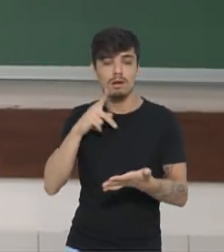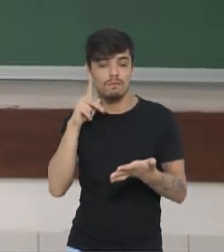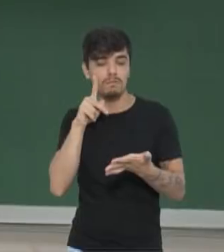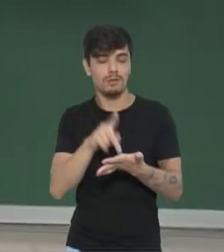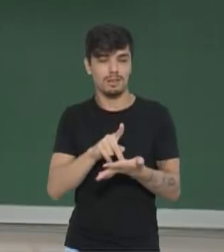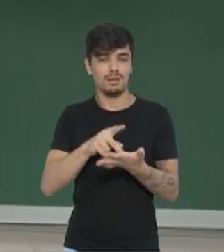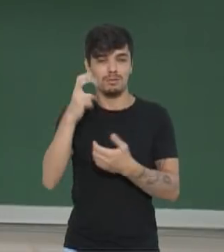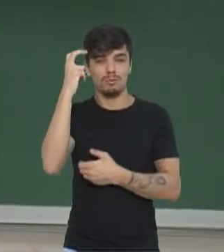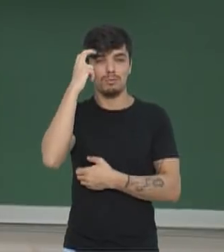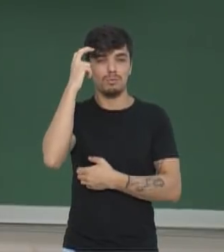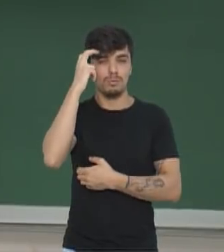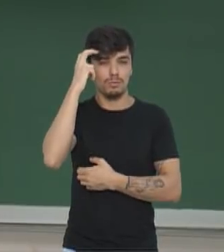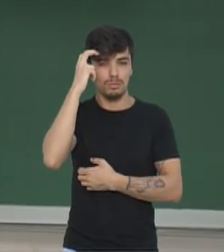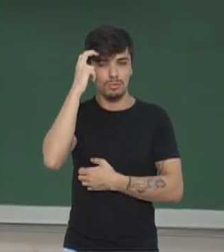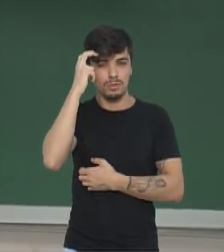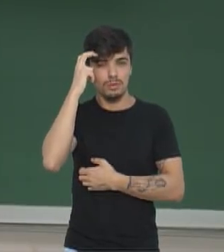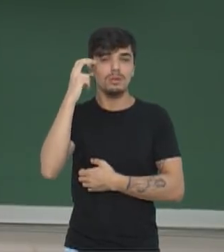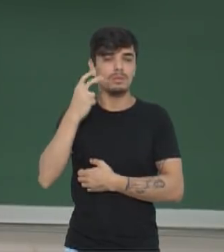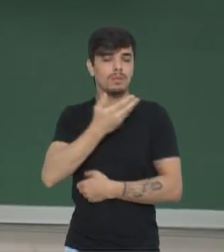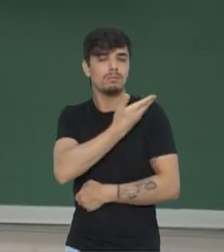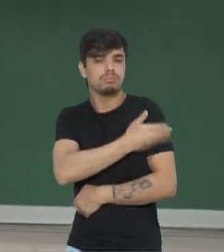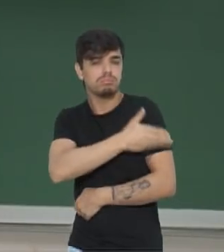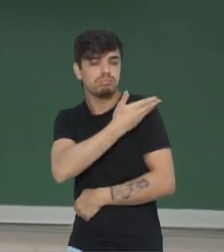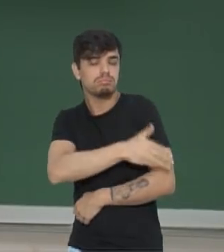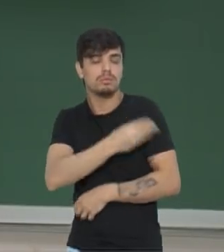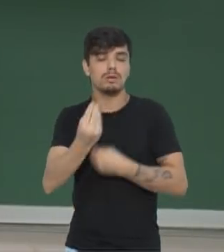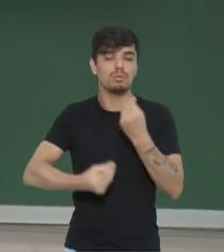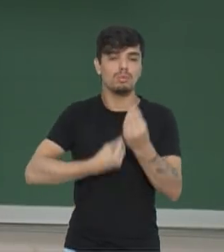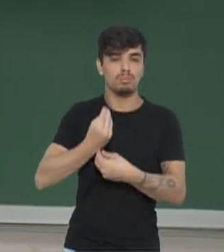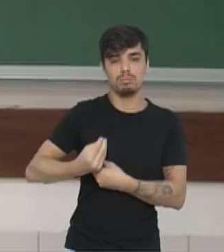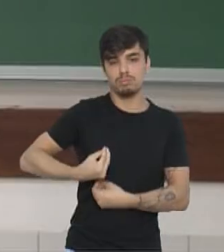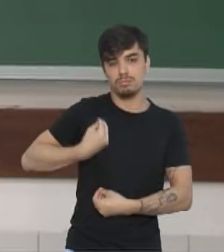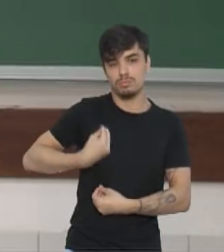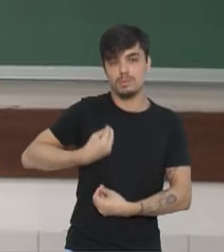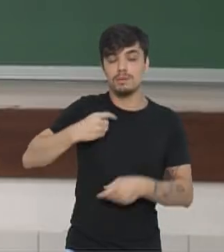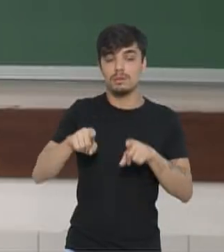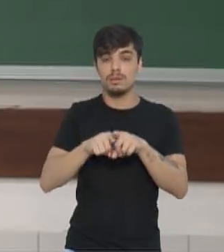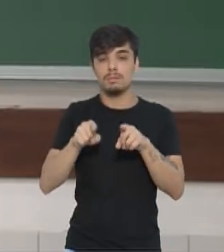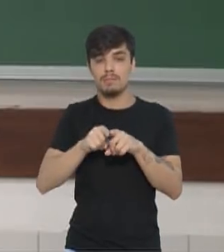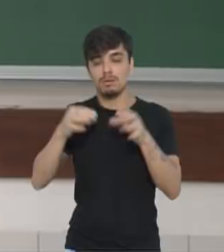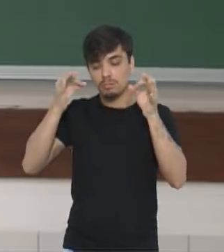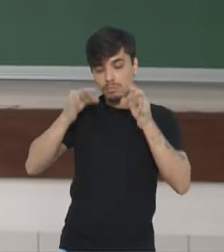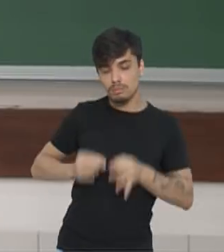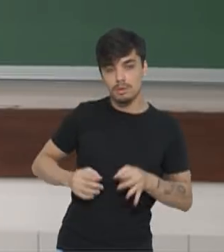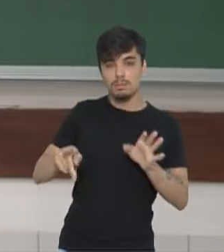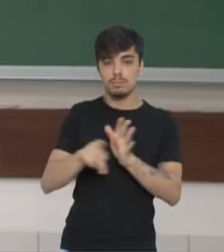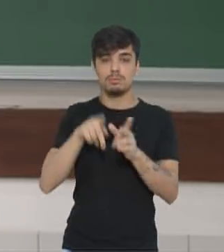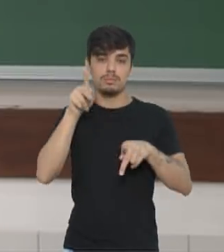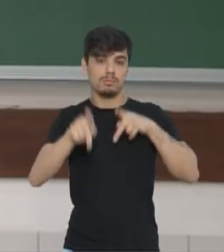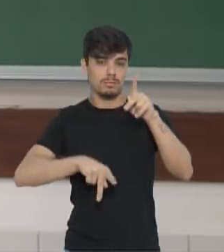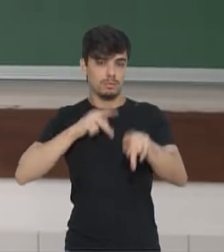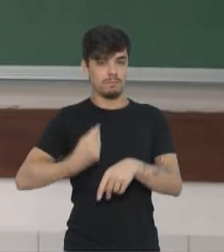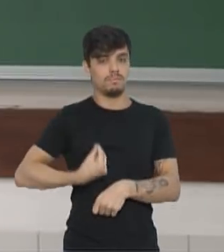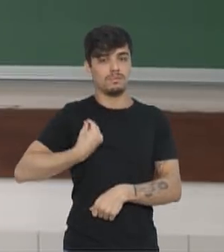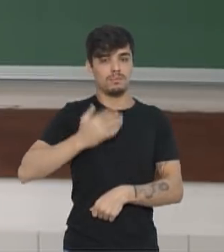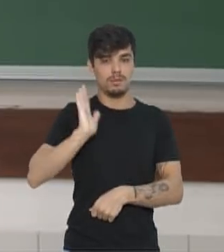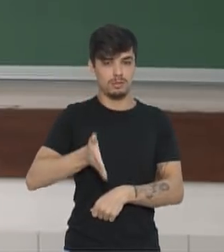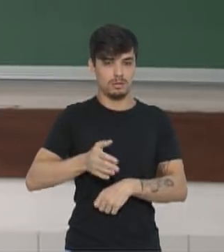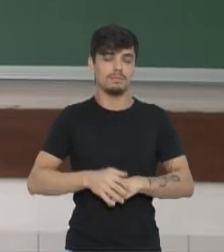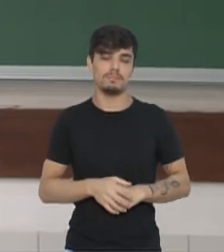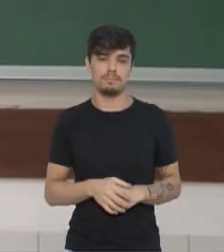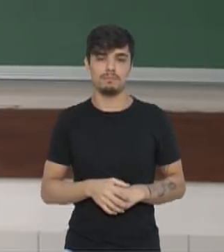a cultura, com os hábitos, com a maneira de viver, com a maneira de se comportar dos povos que aqui viviam. É um